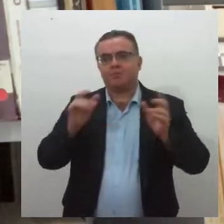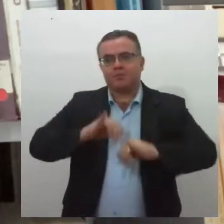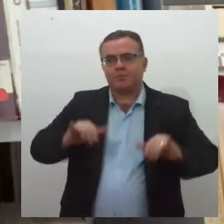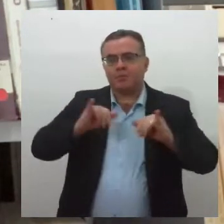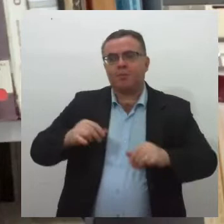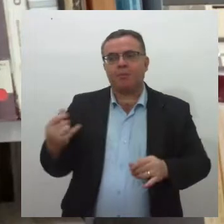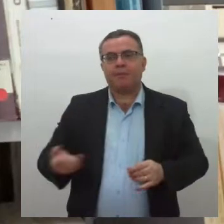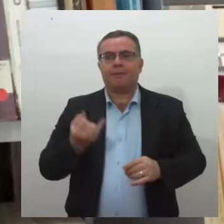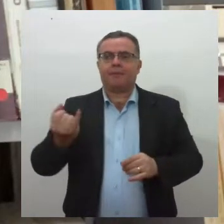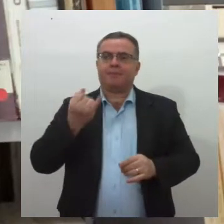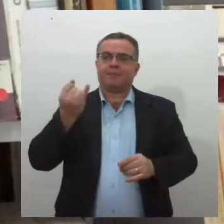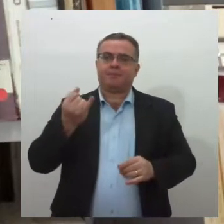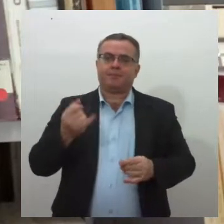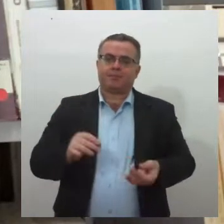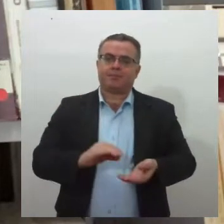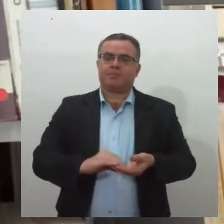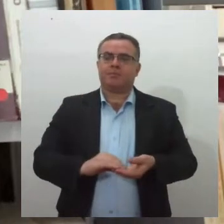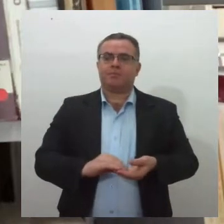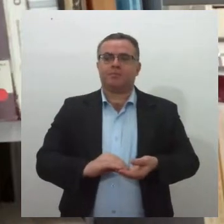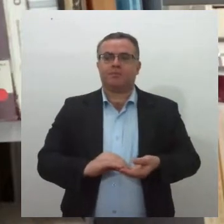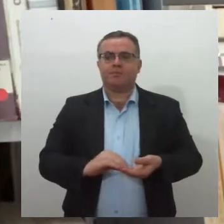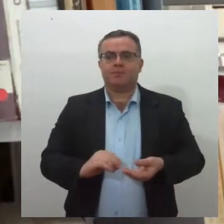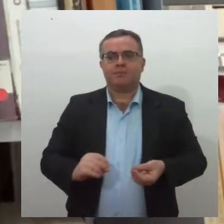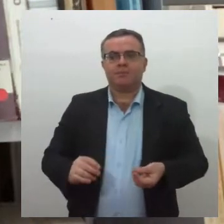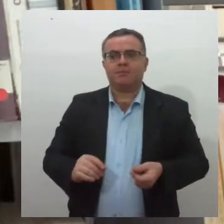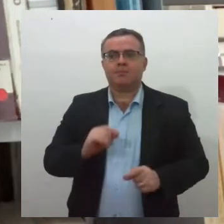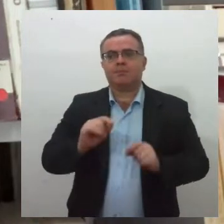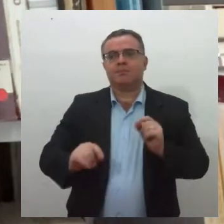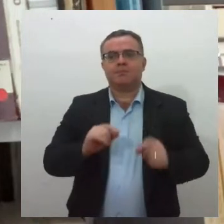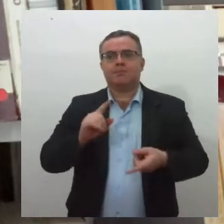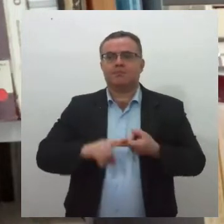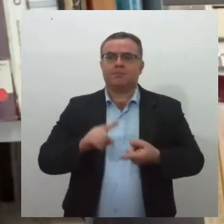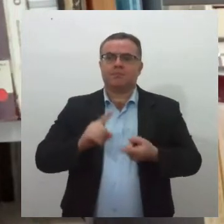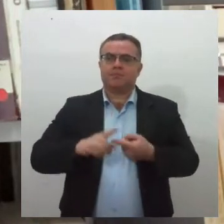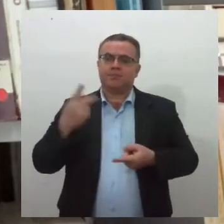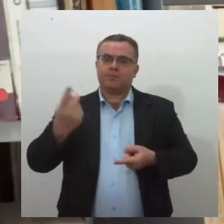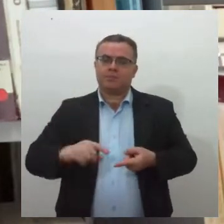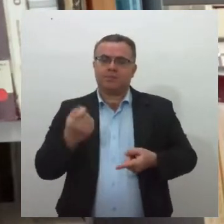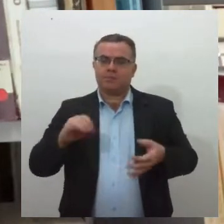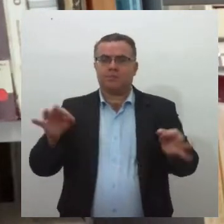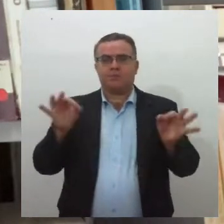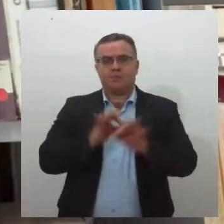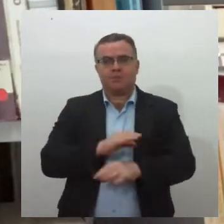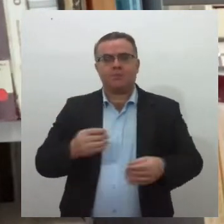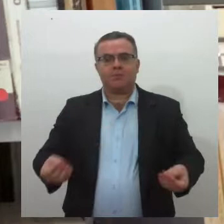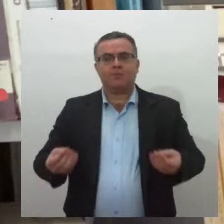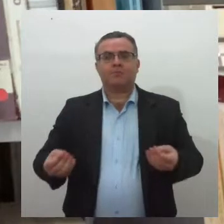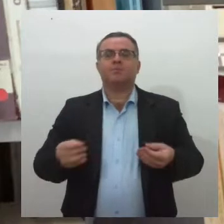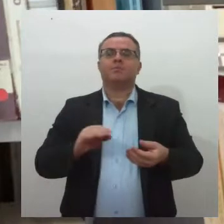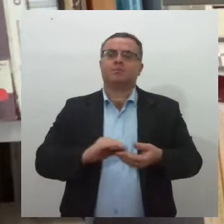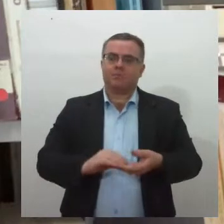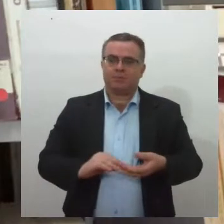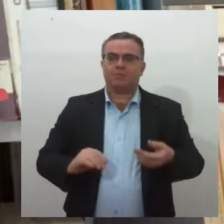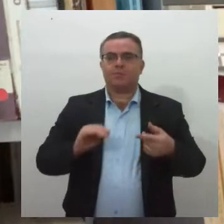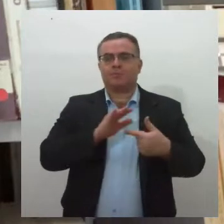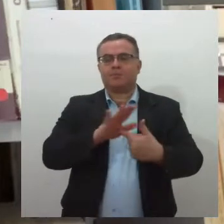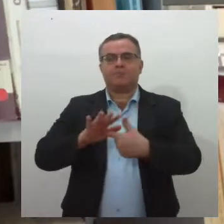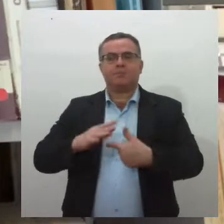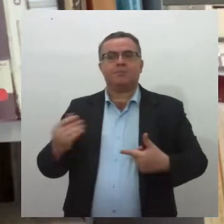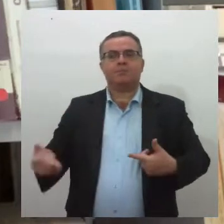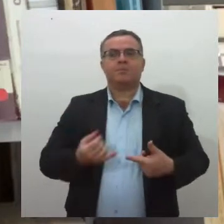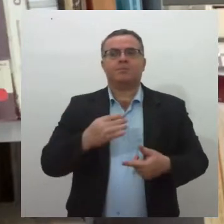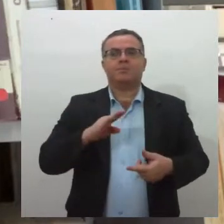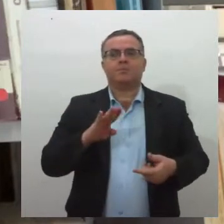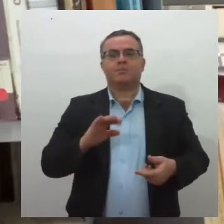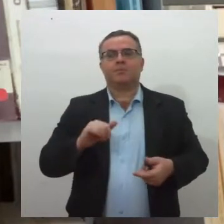ideais republicanos. E também no estado de Sergipe, ainda de Laranjeiras, eu cito a importância de Baltazar